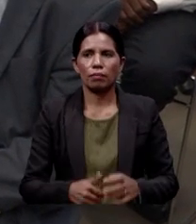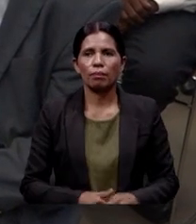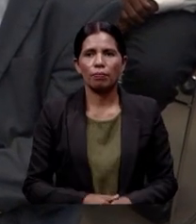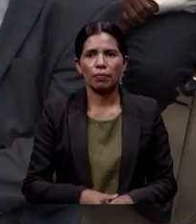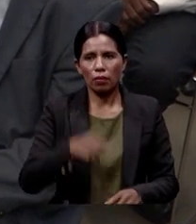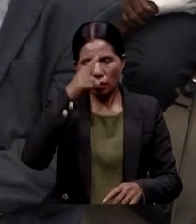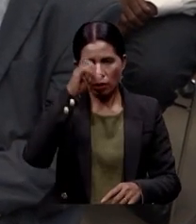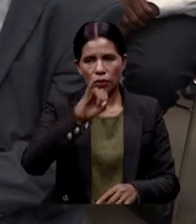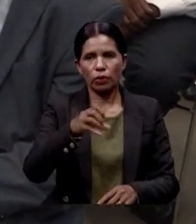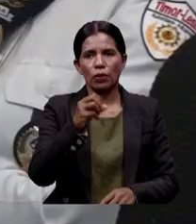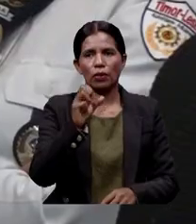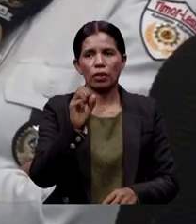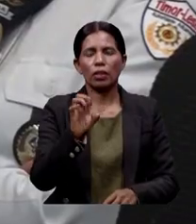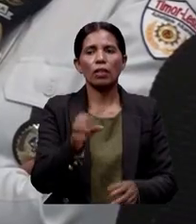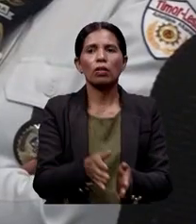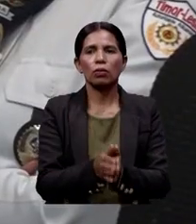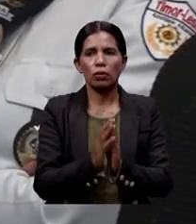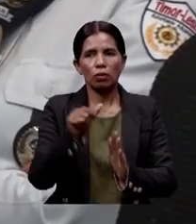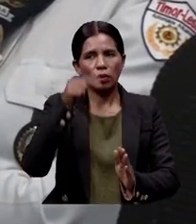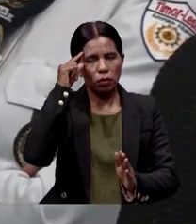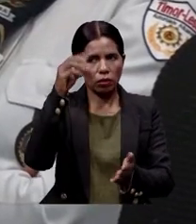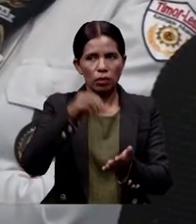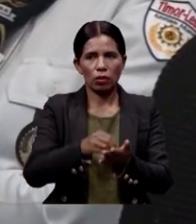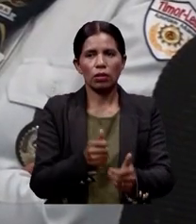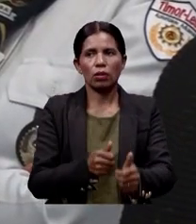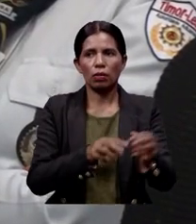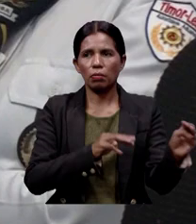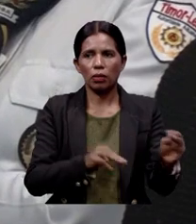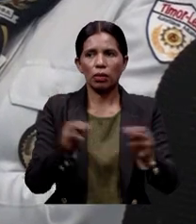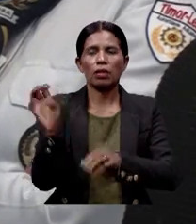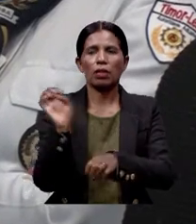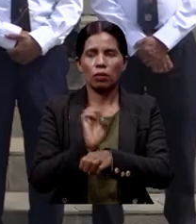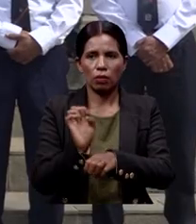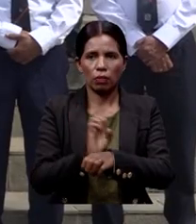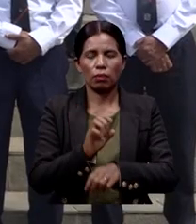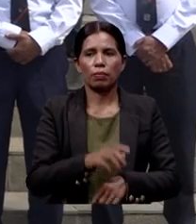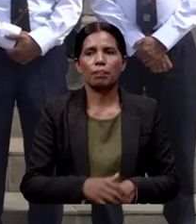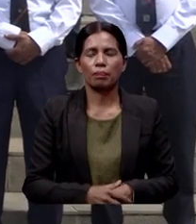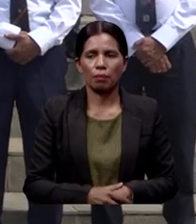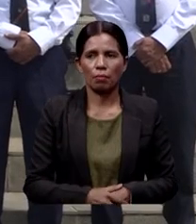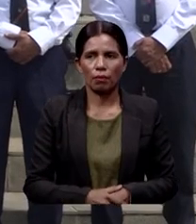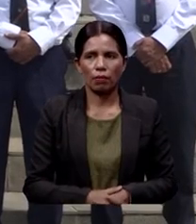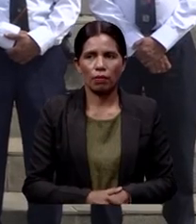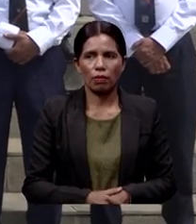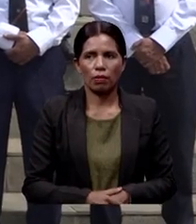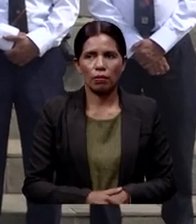Também, José António Russo governo tem que ralar o ajustamento de mudança da economia global. Matheus Romário, Tito Silva, Ziemen.